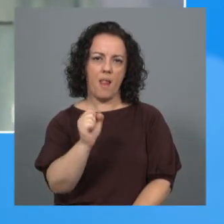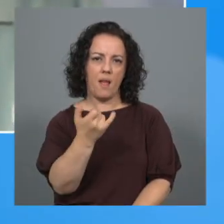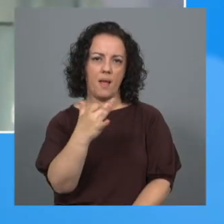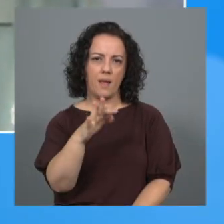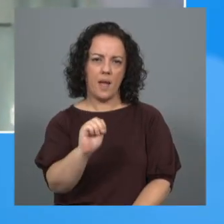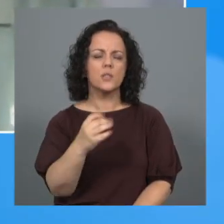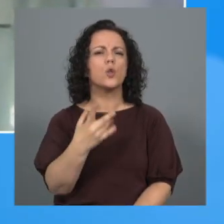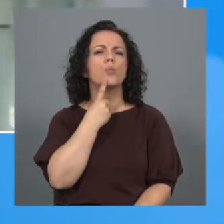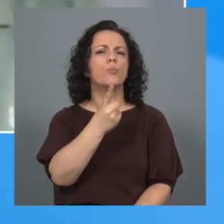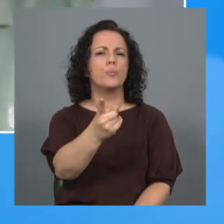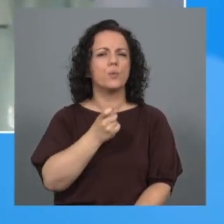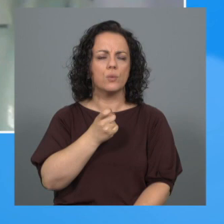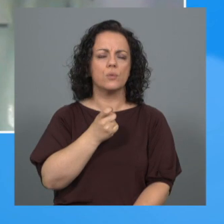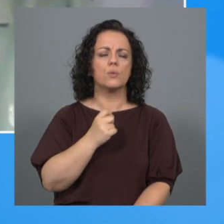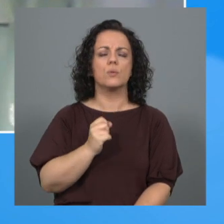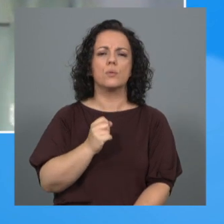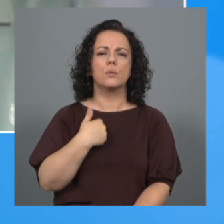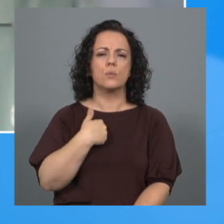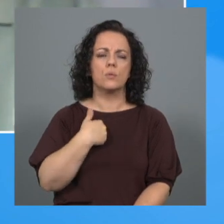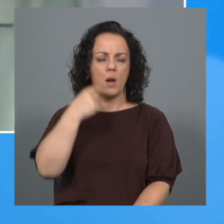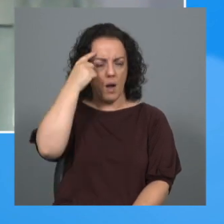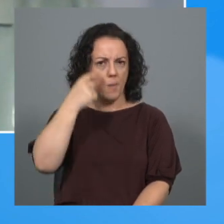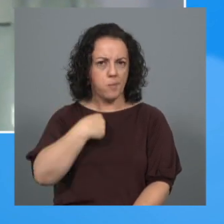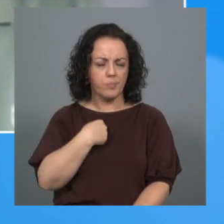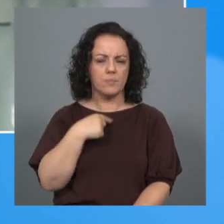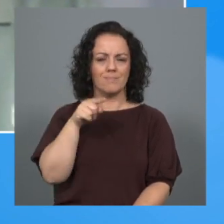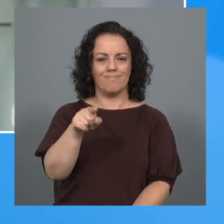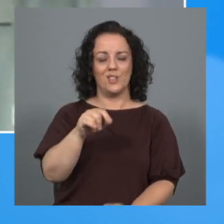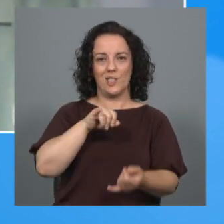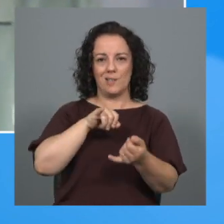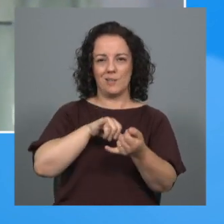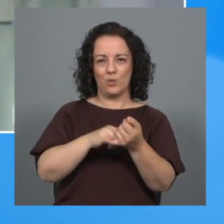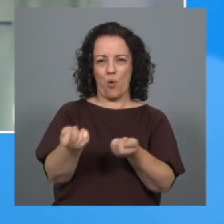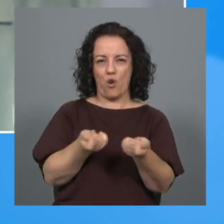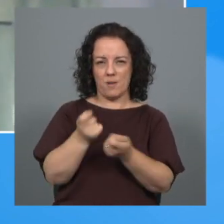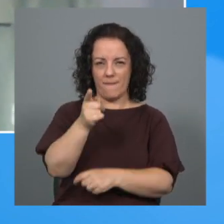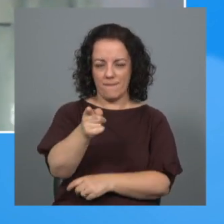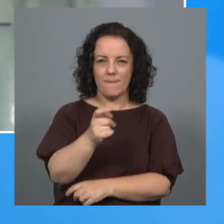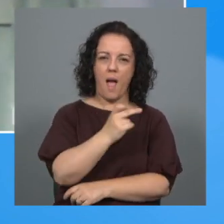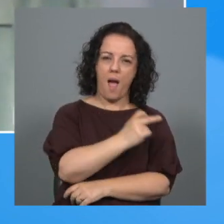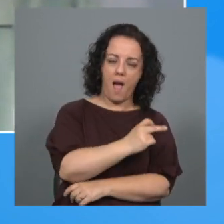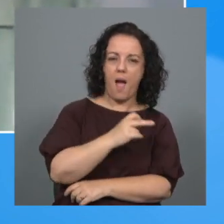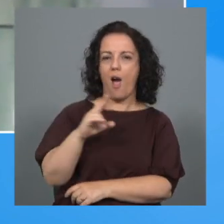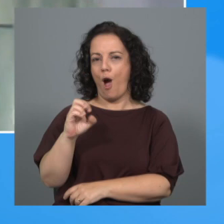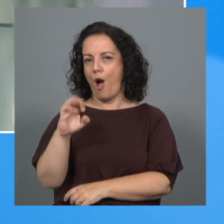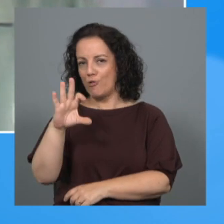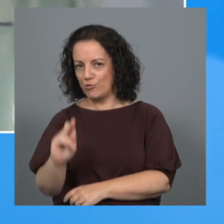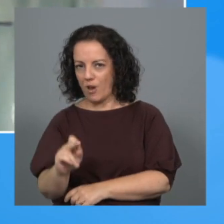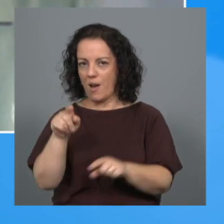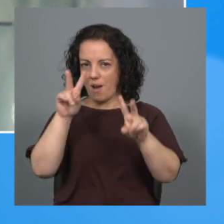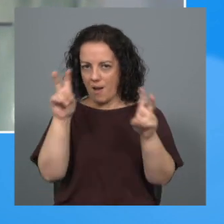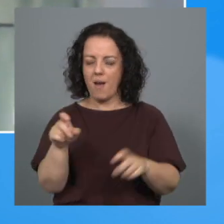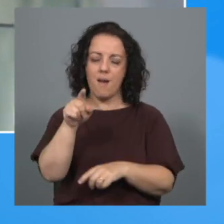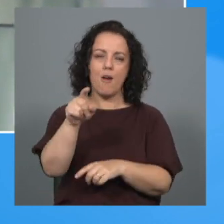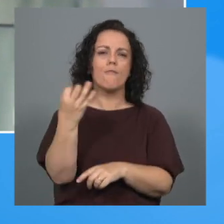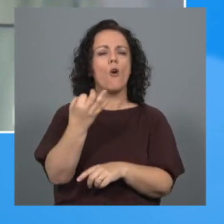Pergunto, sei que esta organização, a Rocha, é que de alguma forma desenhou e esteve um pouco na origem,